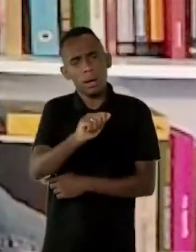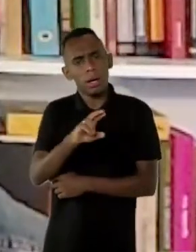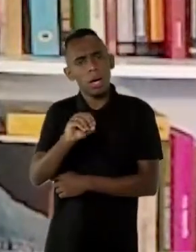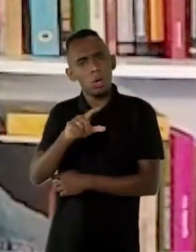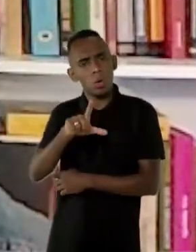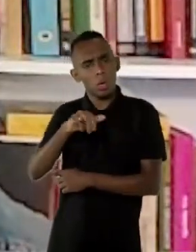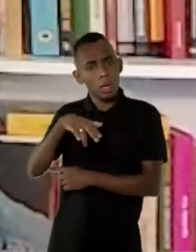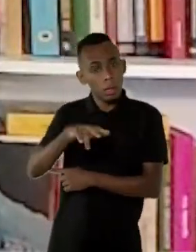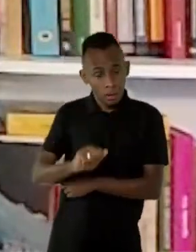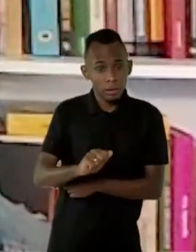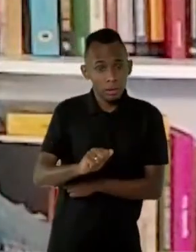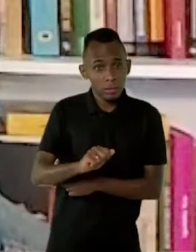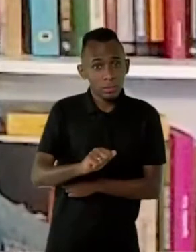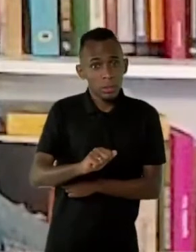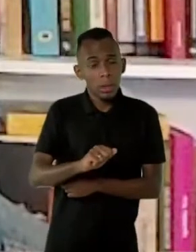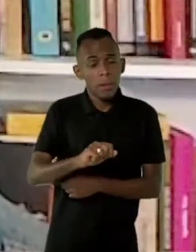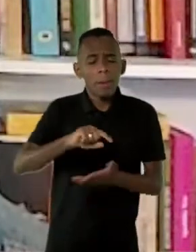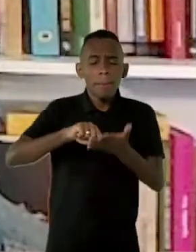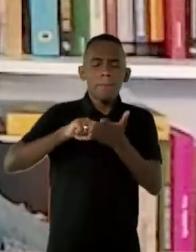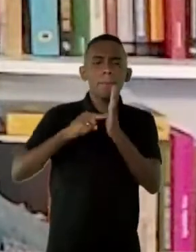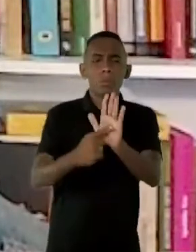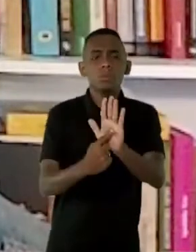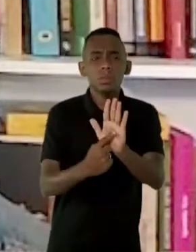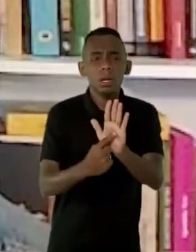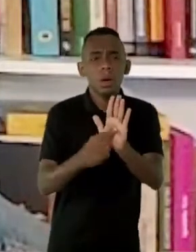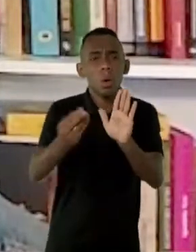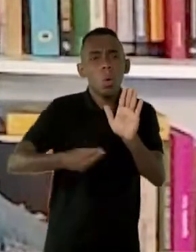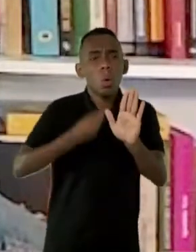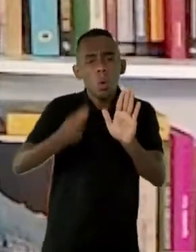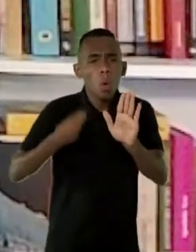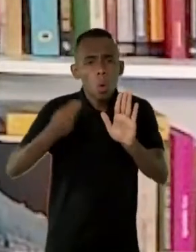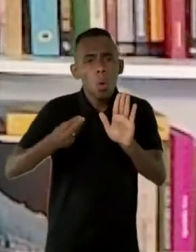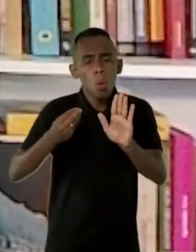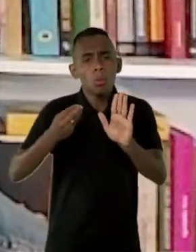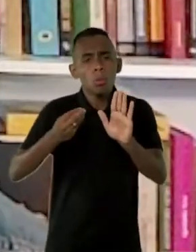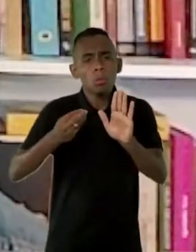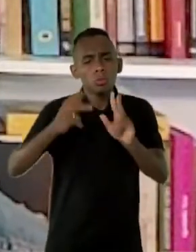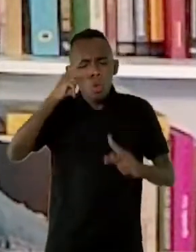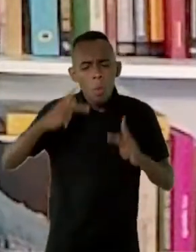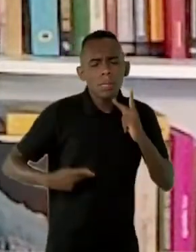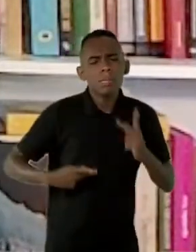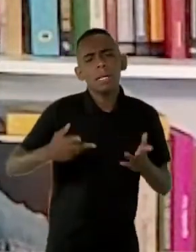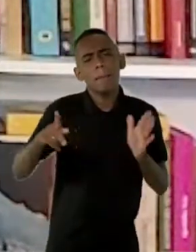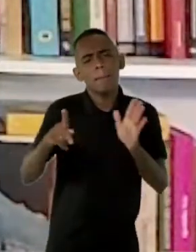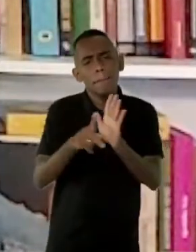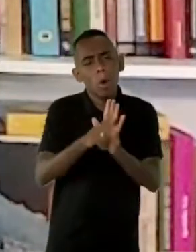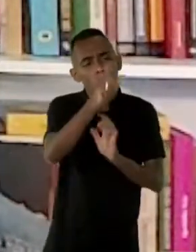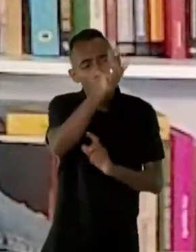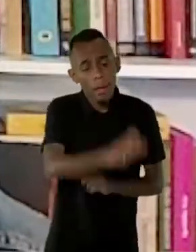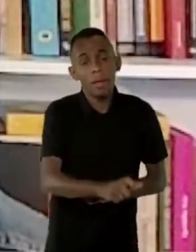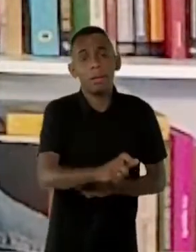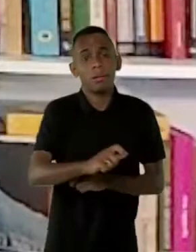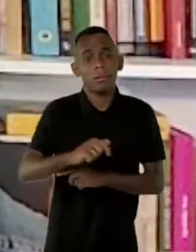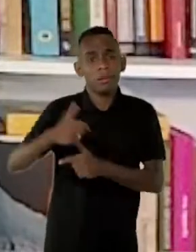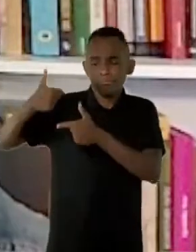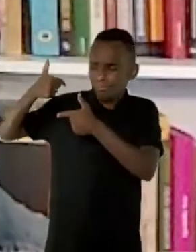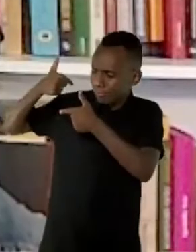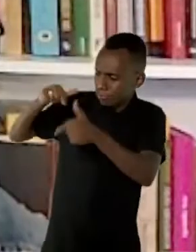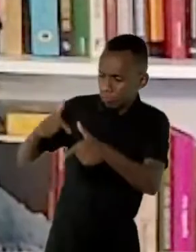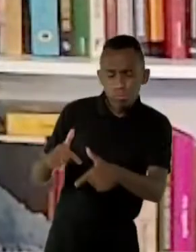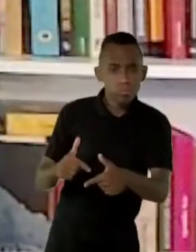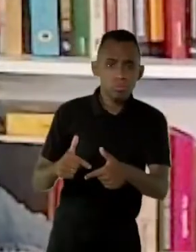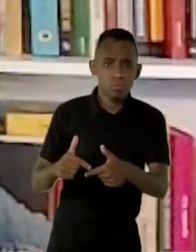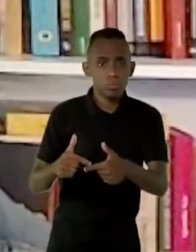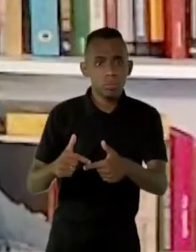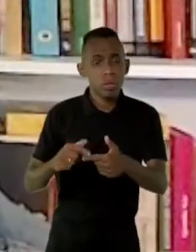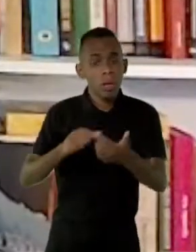vamos dizer assim, humanizá-la de forma mais profunda, no sentido de buscar suas origens, né, de